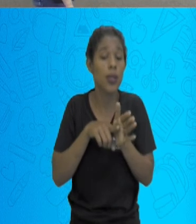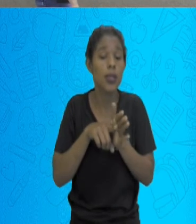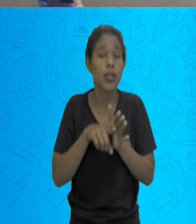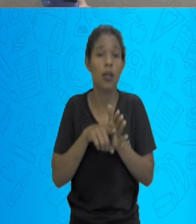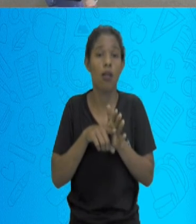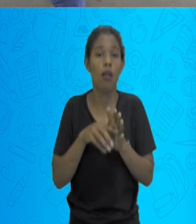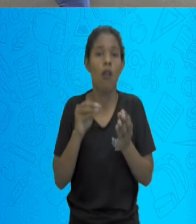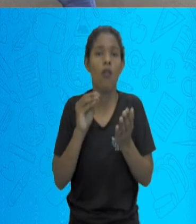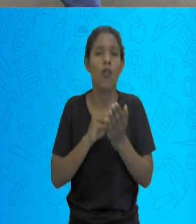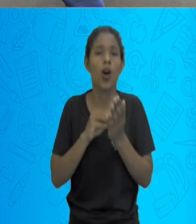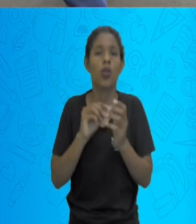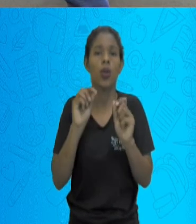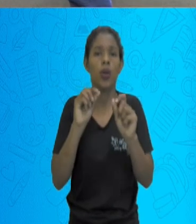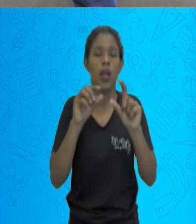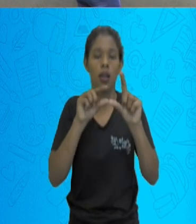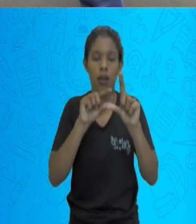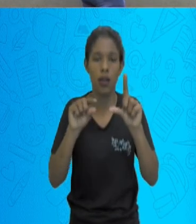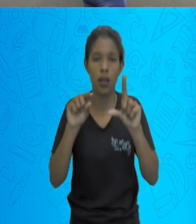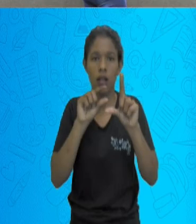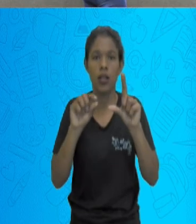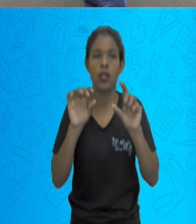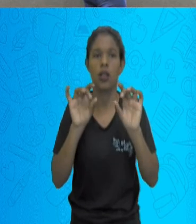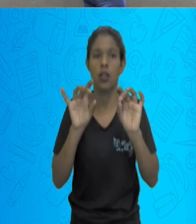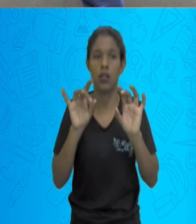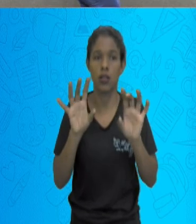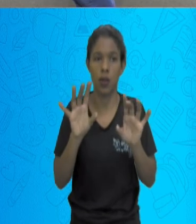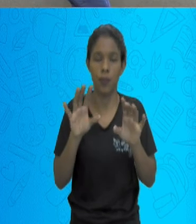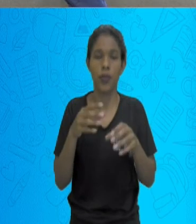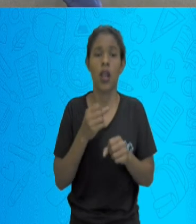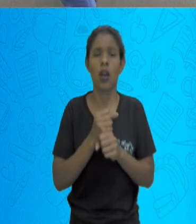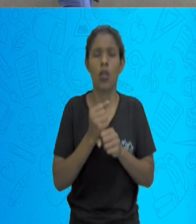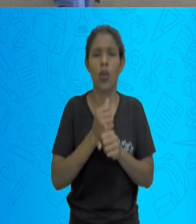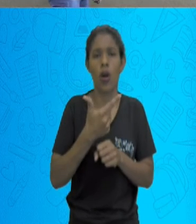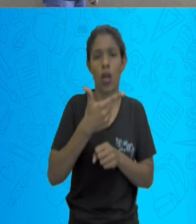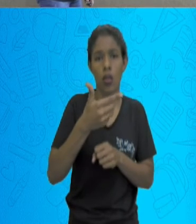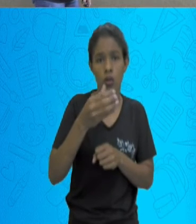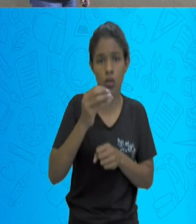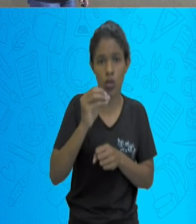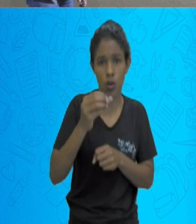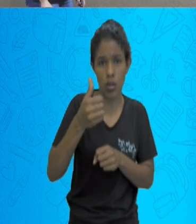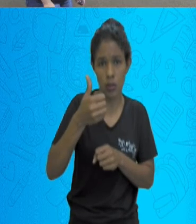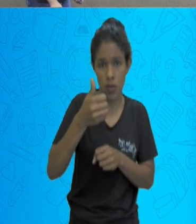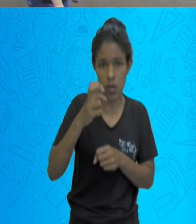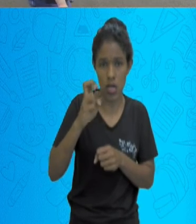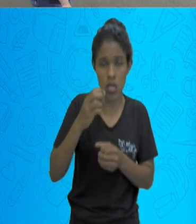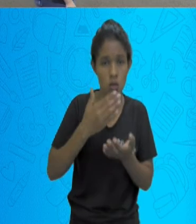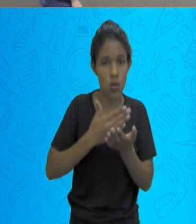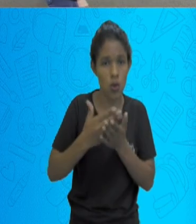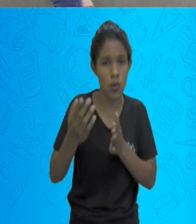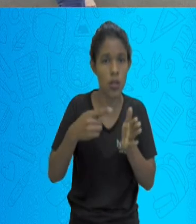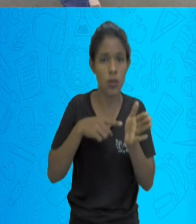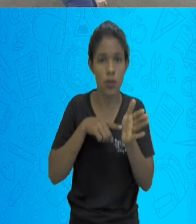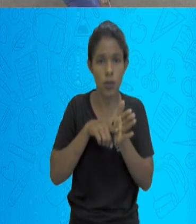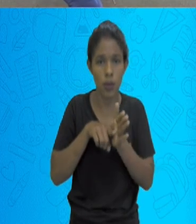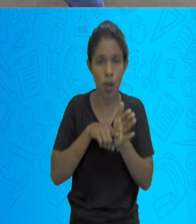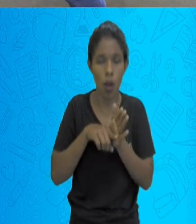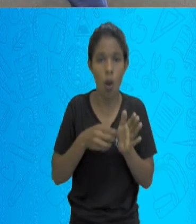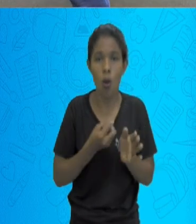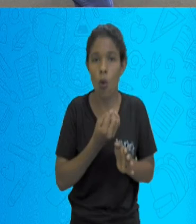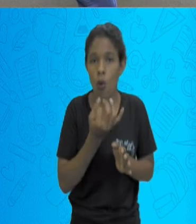Faltou a legenda, certo? Então, no ano de 2015, onde começou-se a fazer